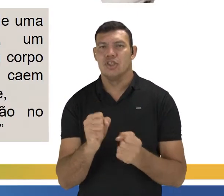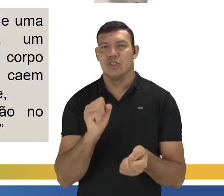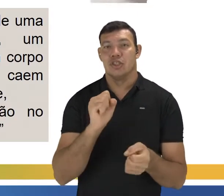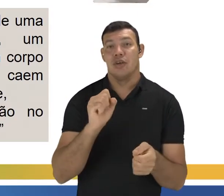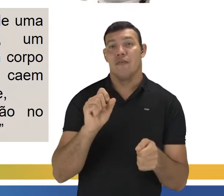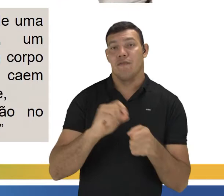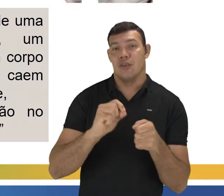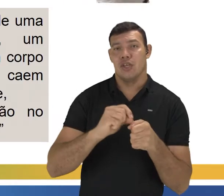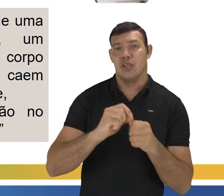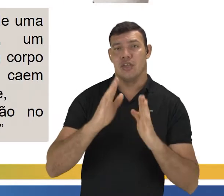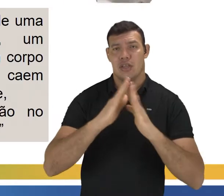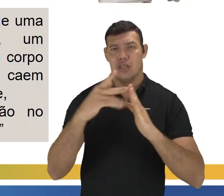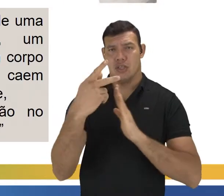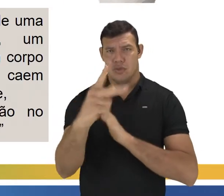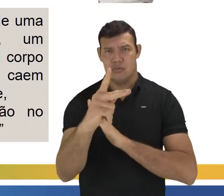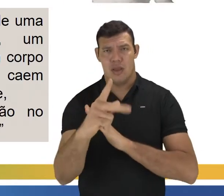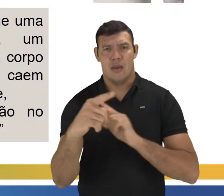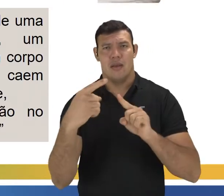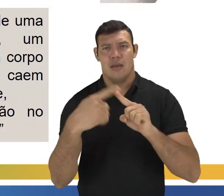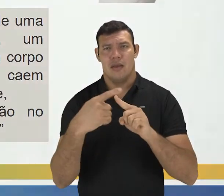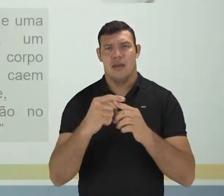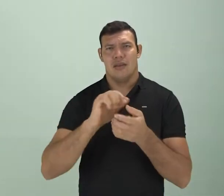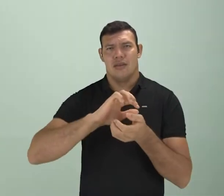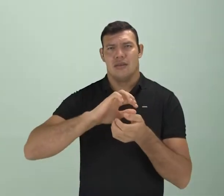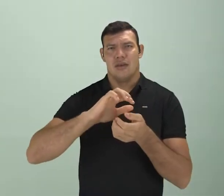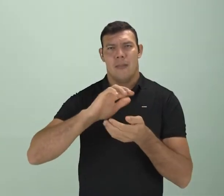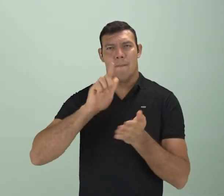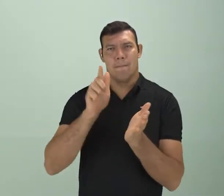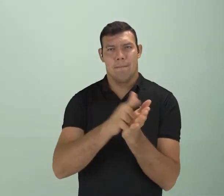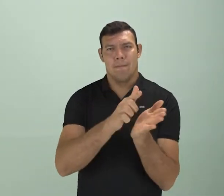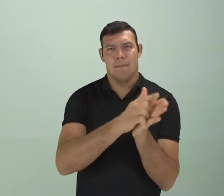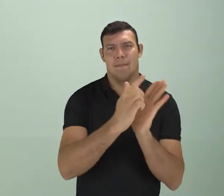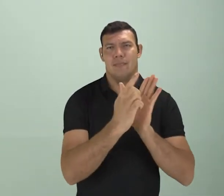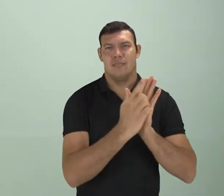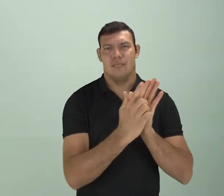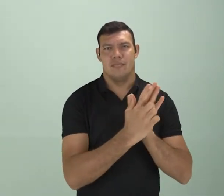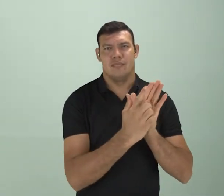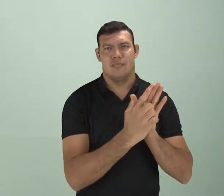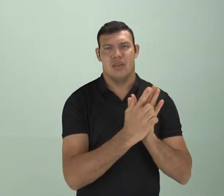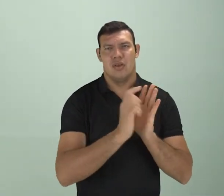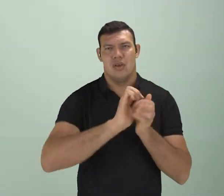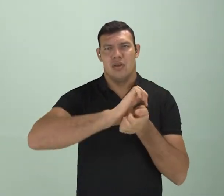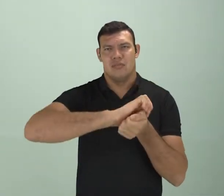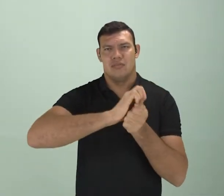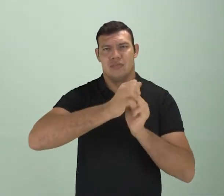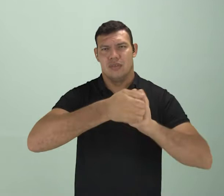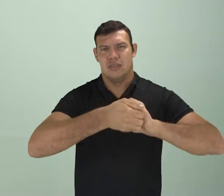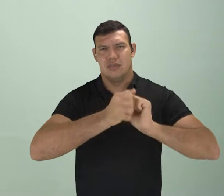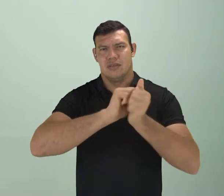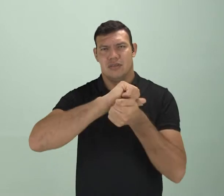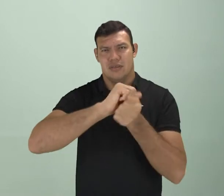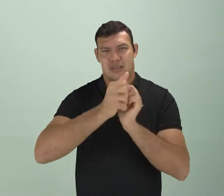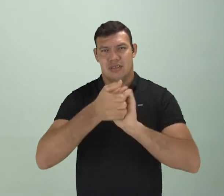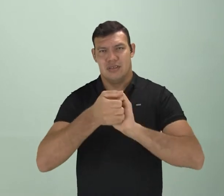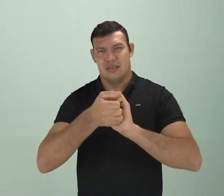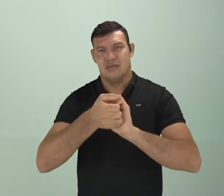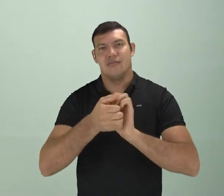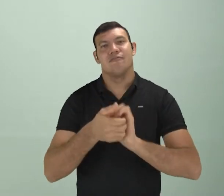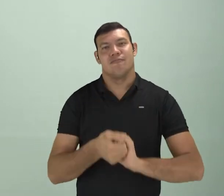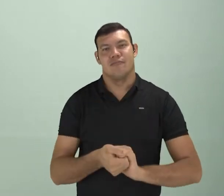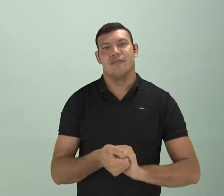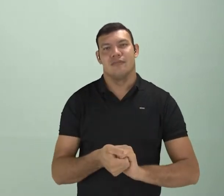tenha uma bola é uma bola de papel pega o papel e amasse certo e você pega o papel e deixei ele